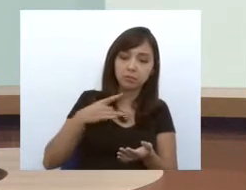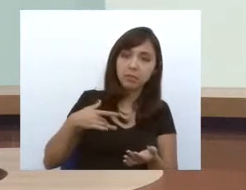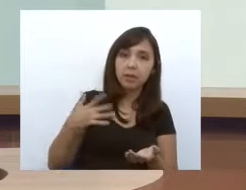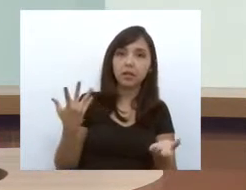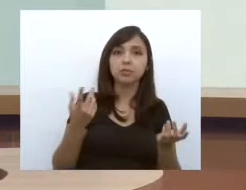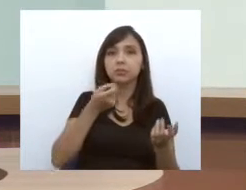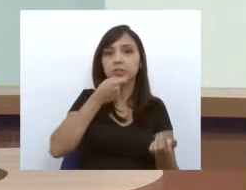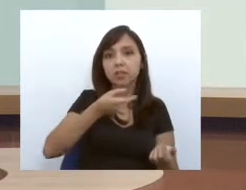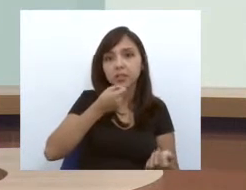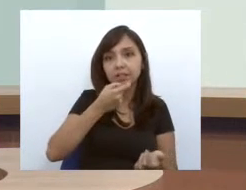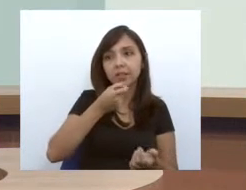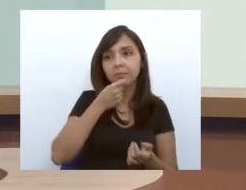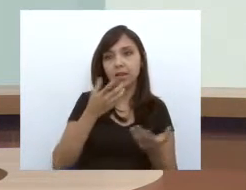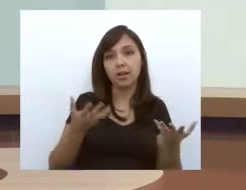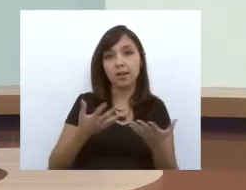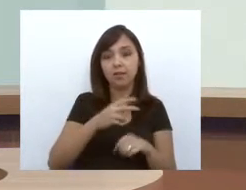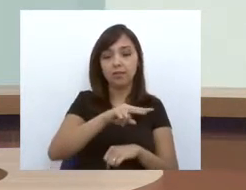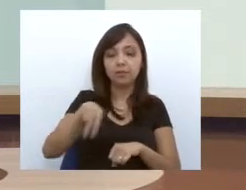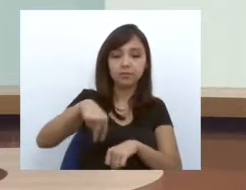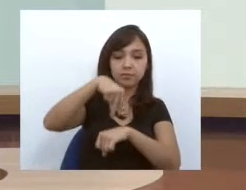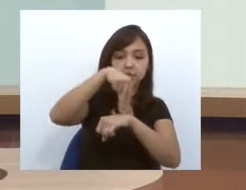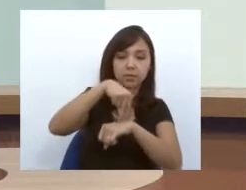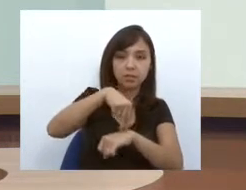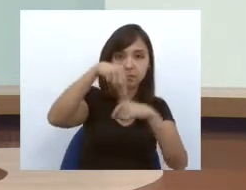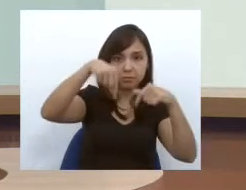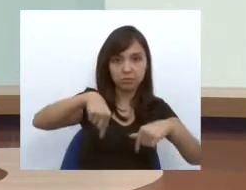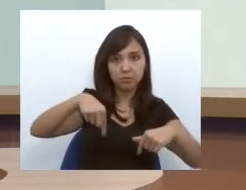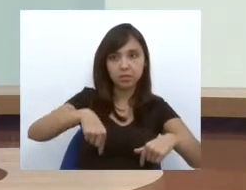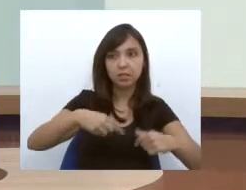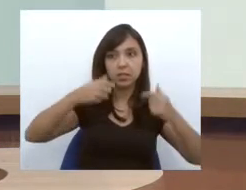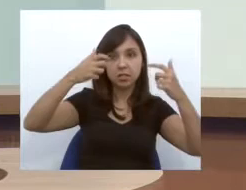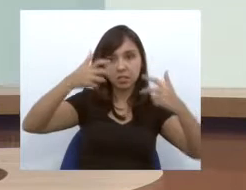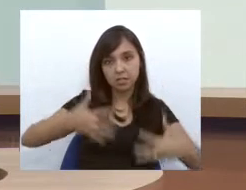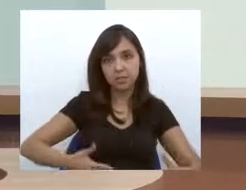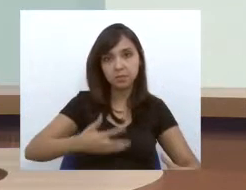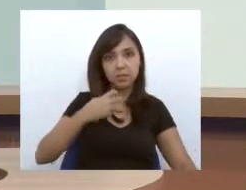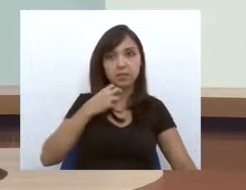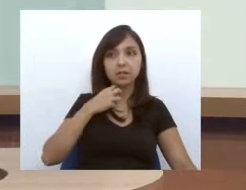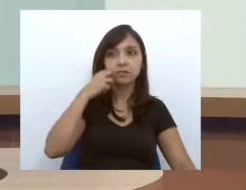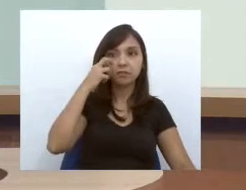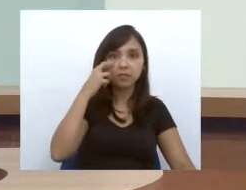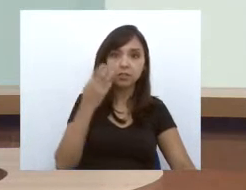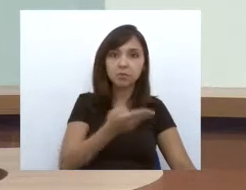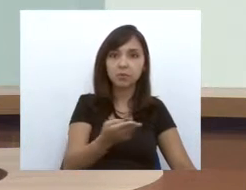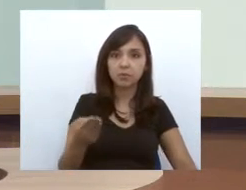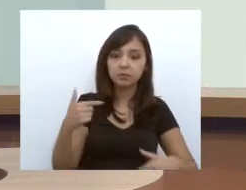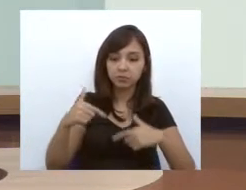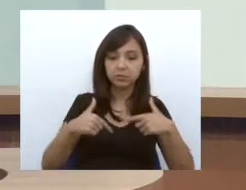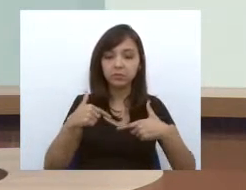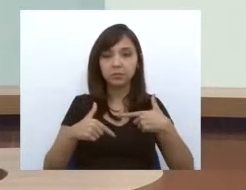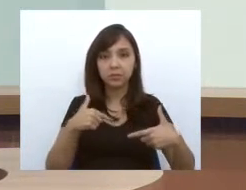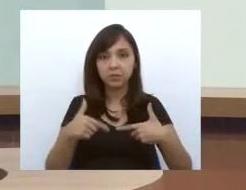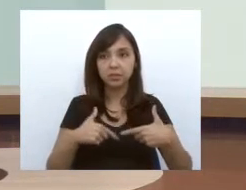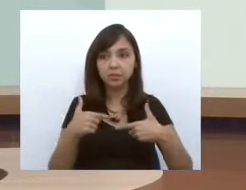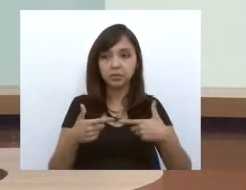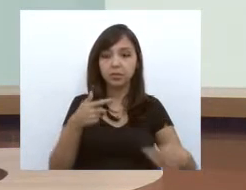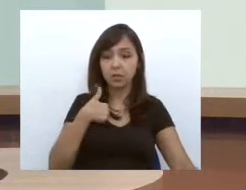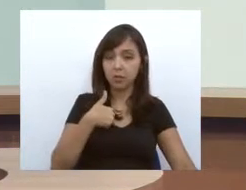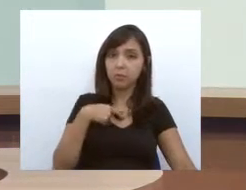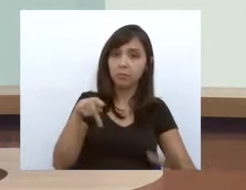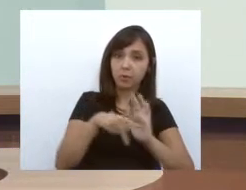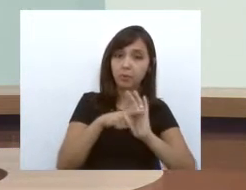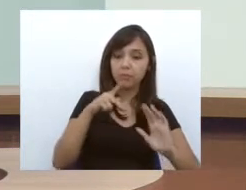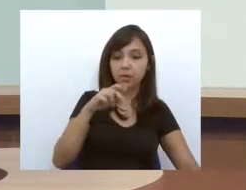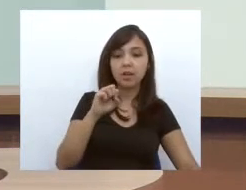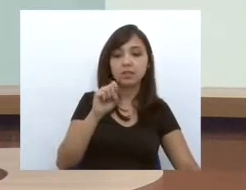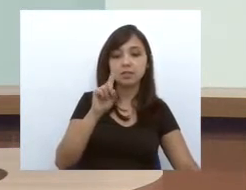medicamentos. Agora vir na tribuna, querer constranger o vereador, que faço parte do PSDB, do governo